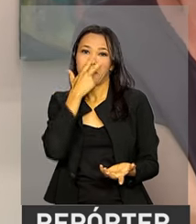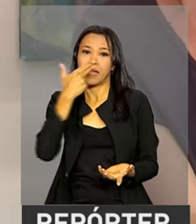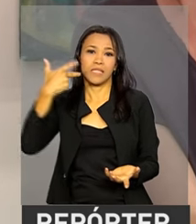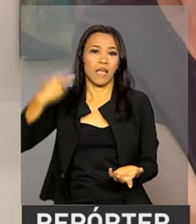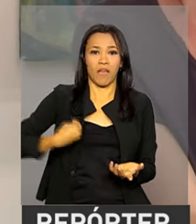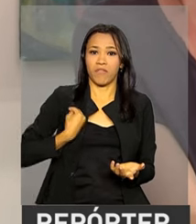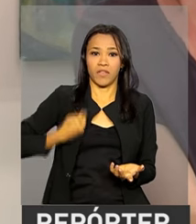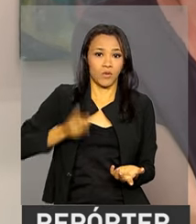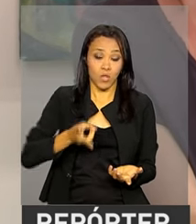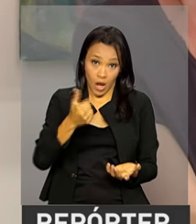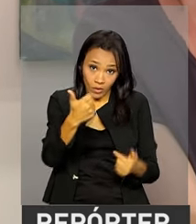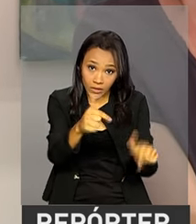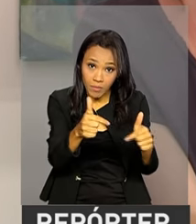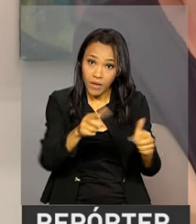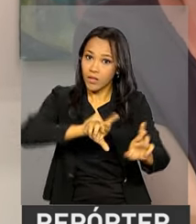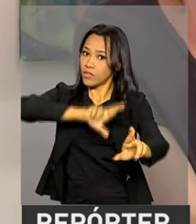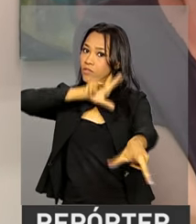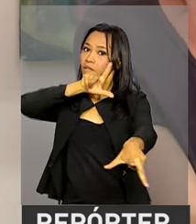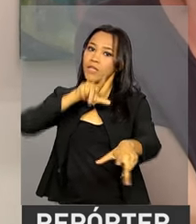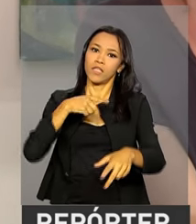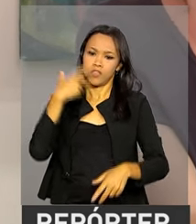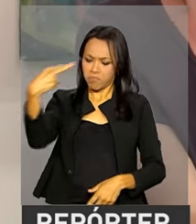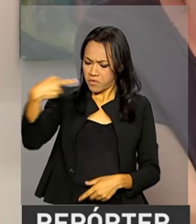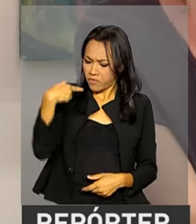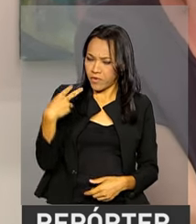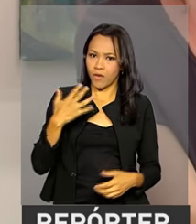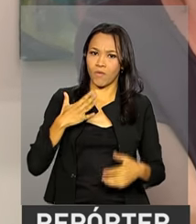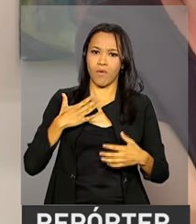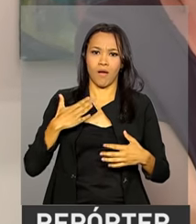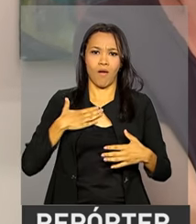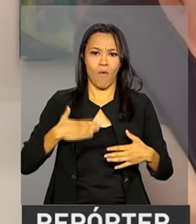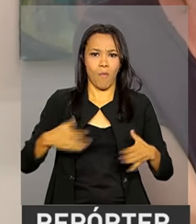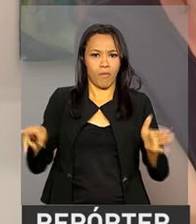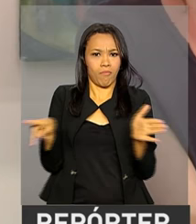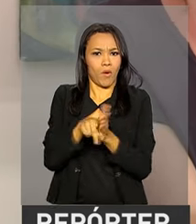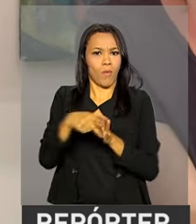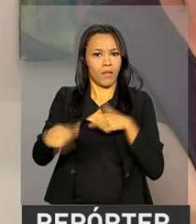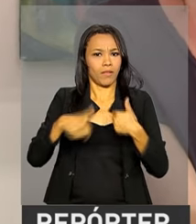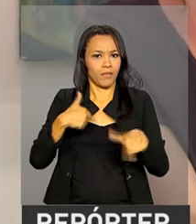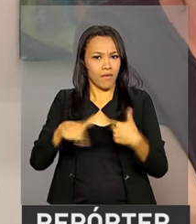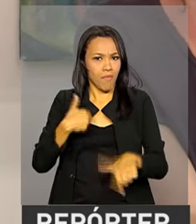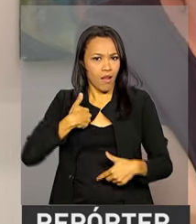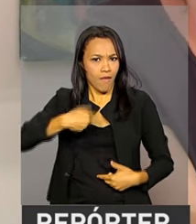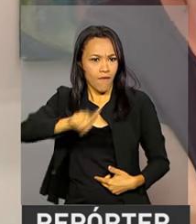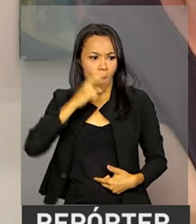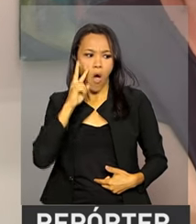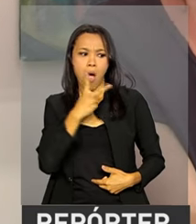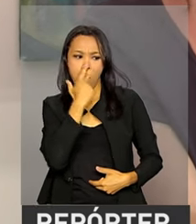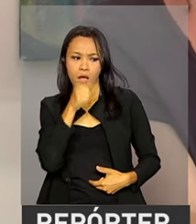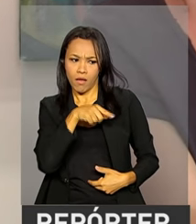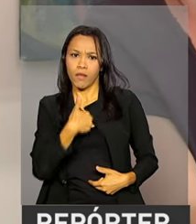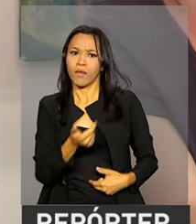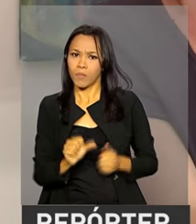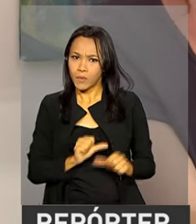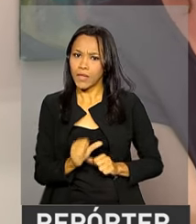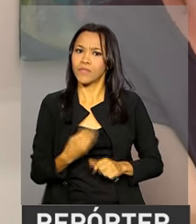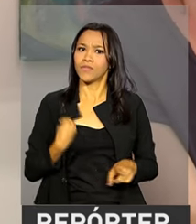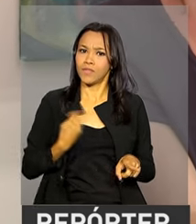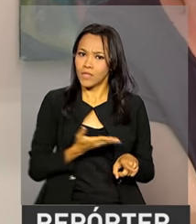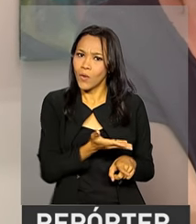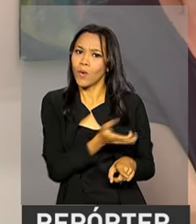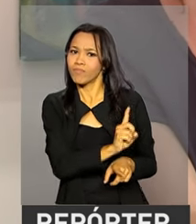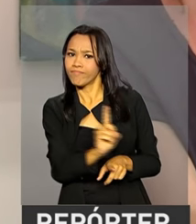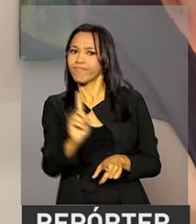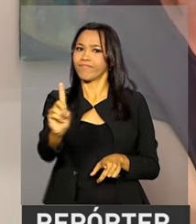mesma vida mas com trabalho não ele já vê como uniformizado saindo de casa vai para trabalhar já já não ele quer mudar meia deve ter